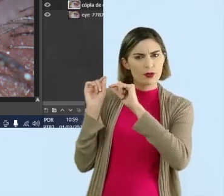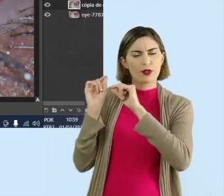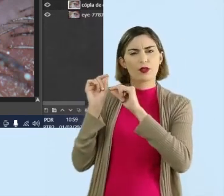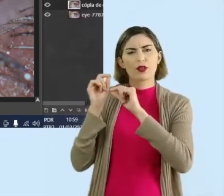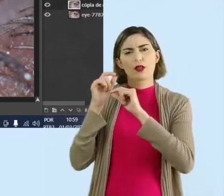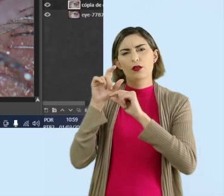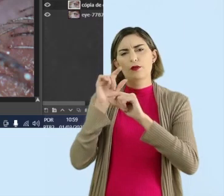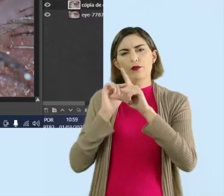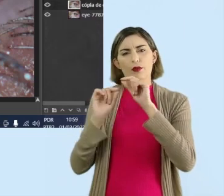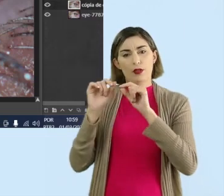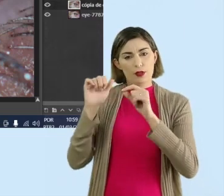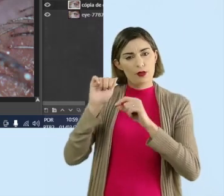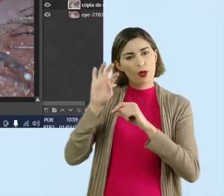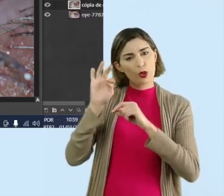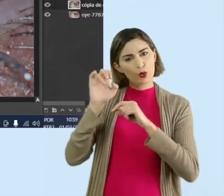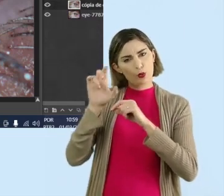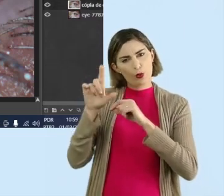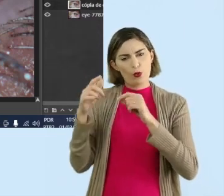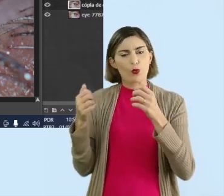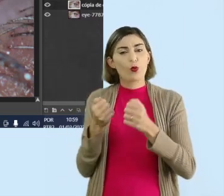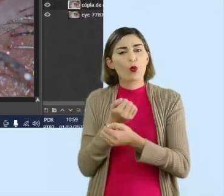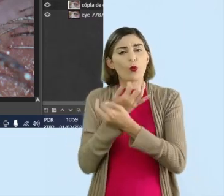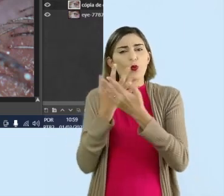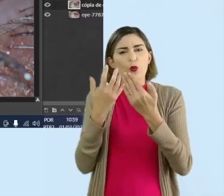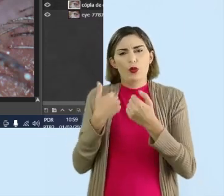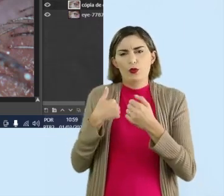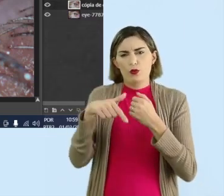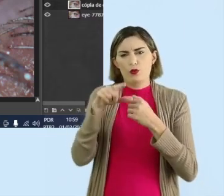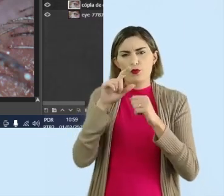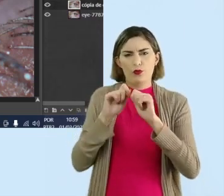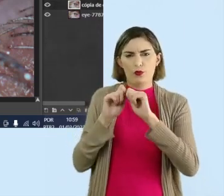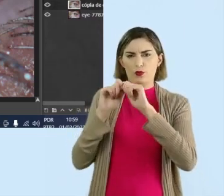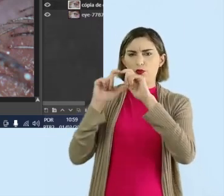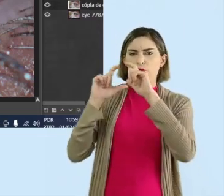porque agora quando eu for arrastando aqui,